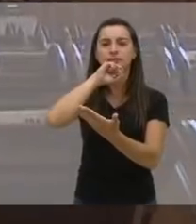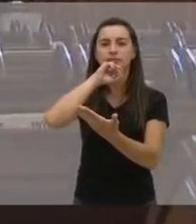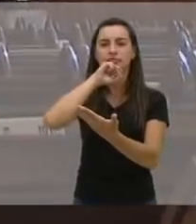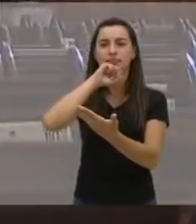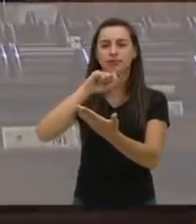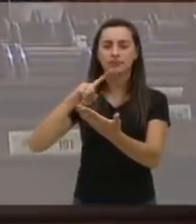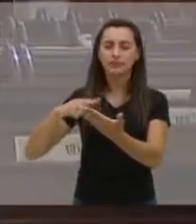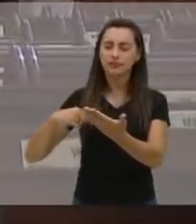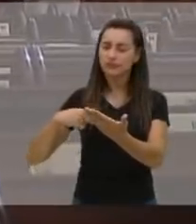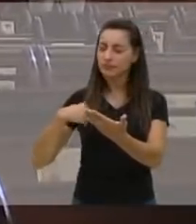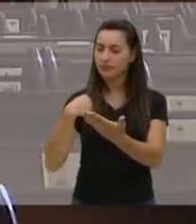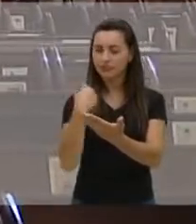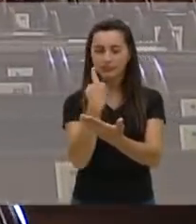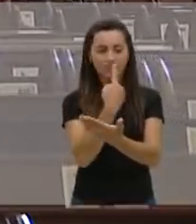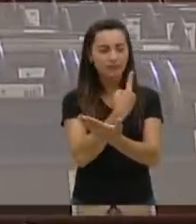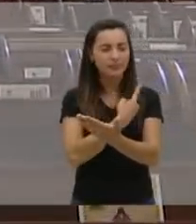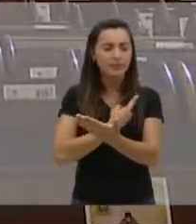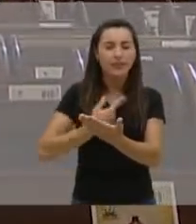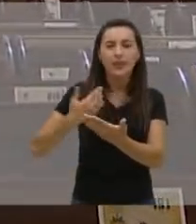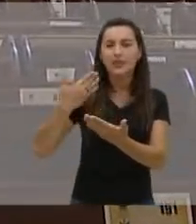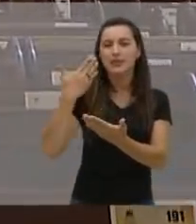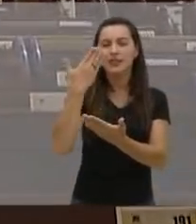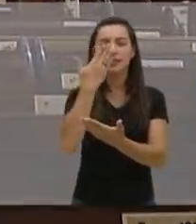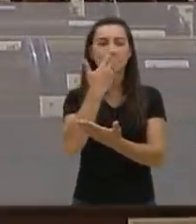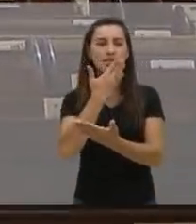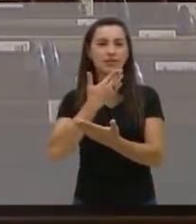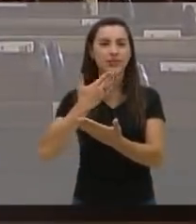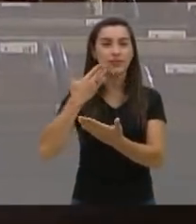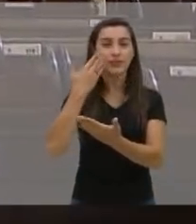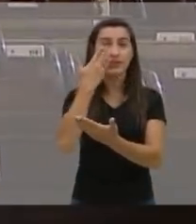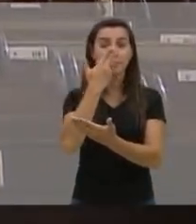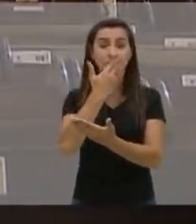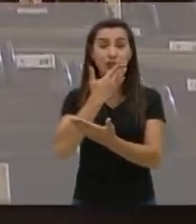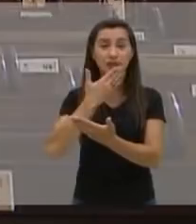mãe, nossa doçura, nossa